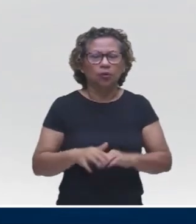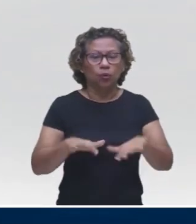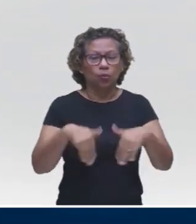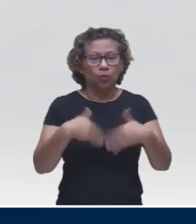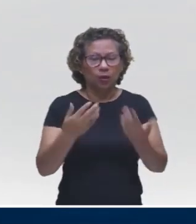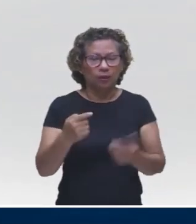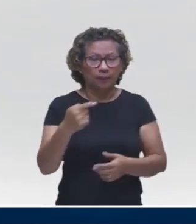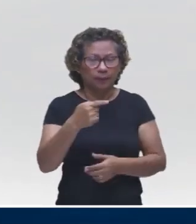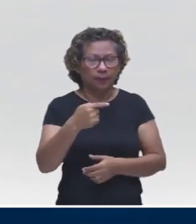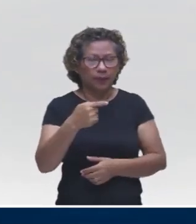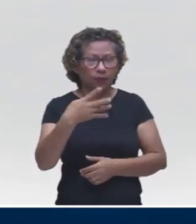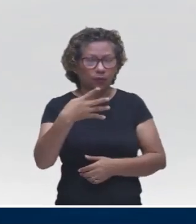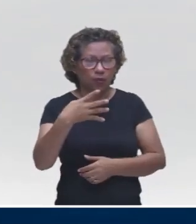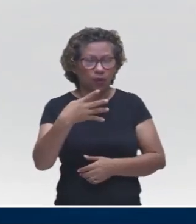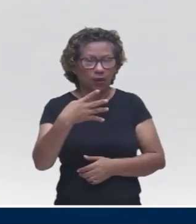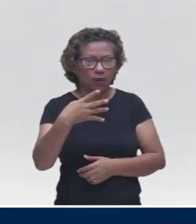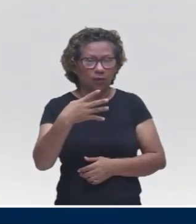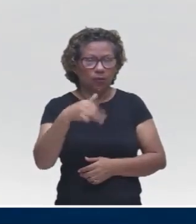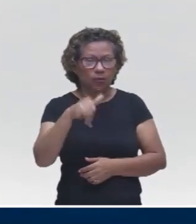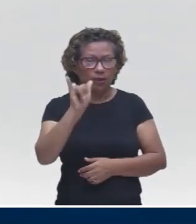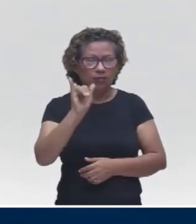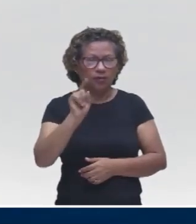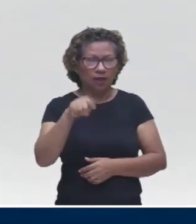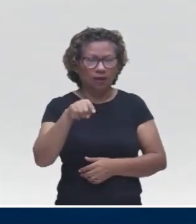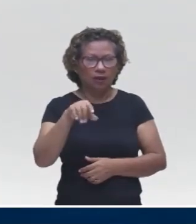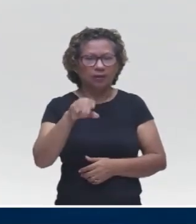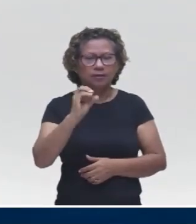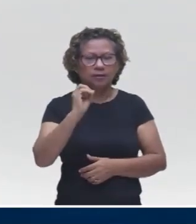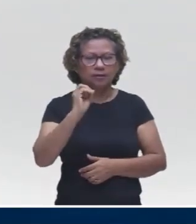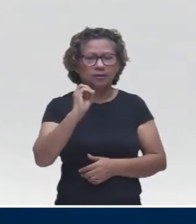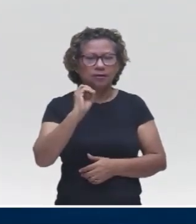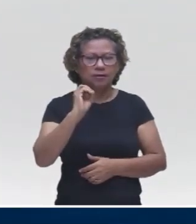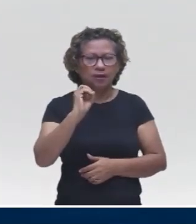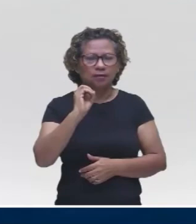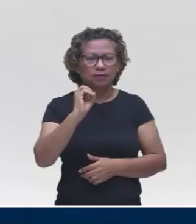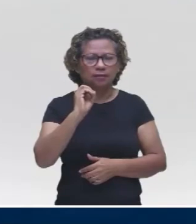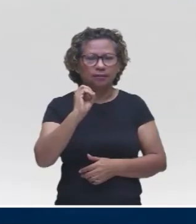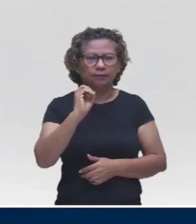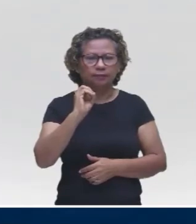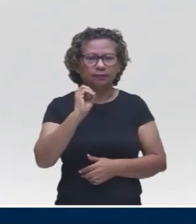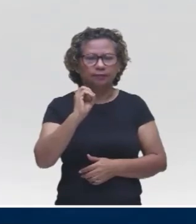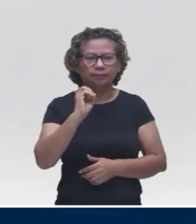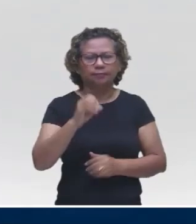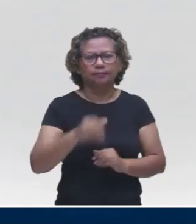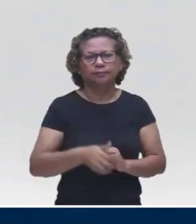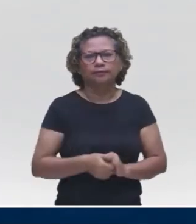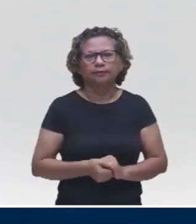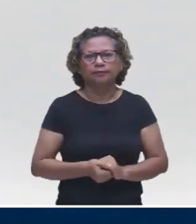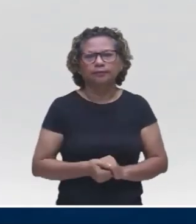vale o y? 0. Então, nesse lugar aqui de f menos 4, vai entrar quem? O 0.